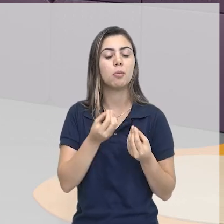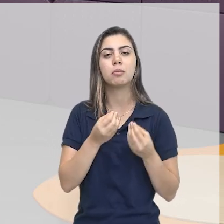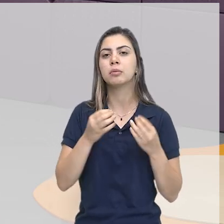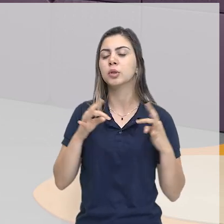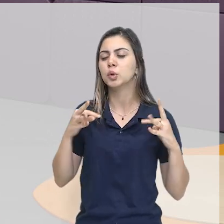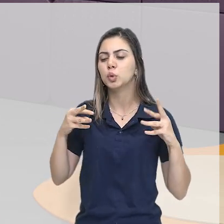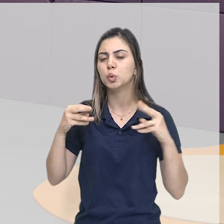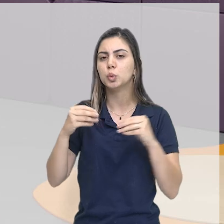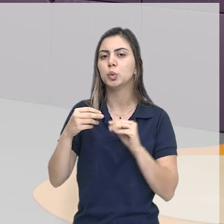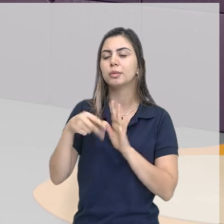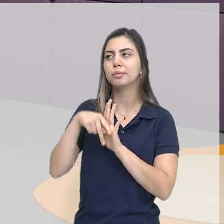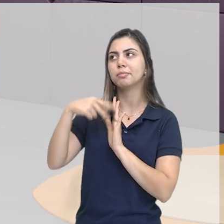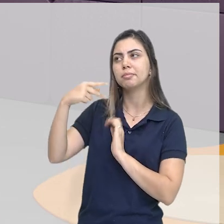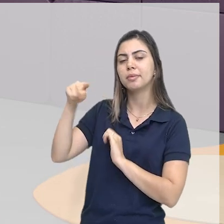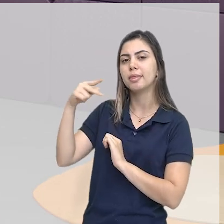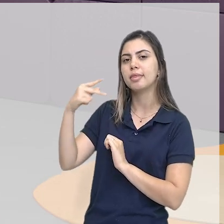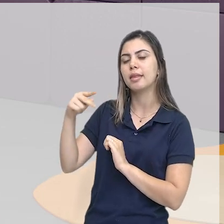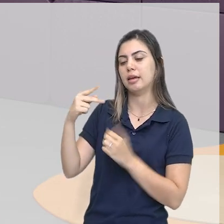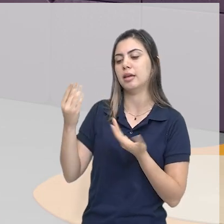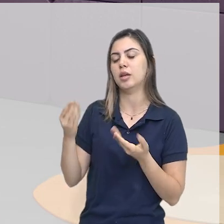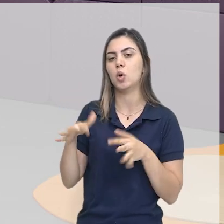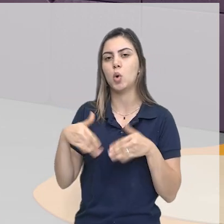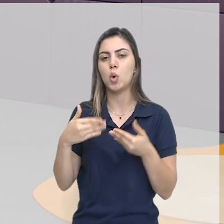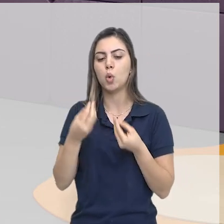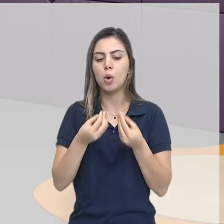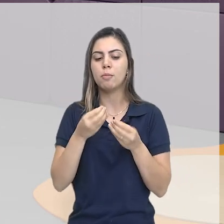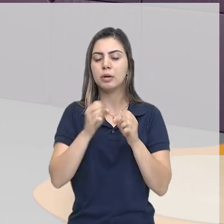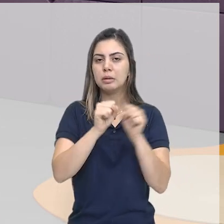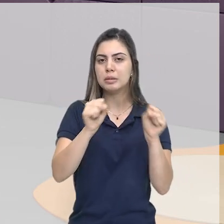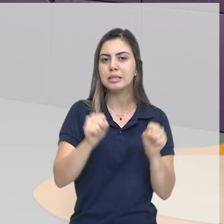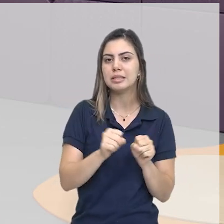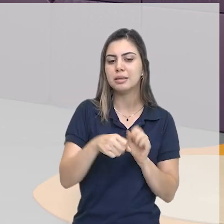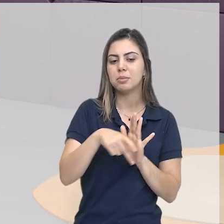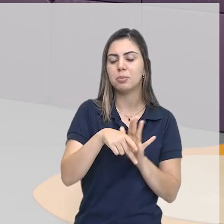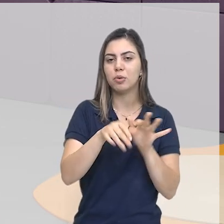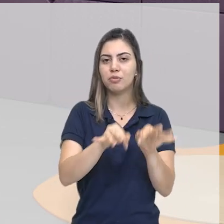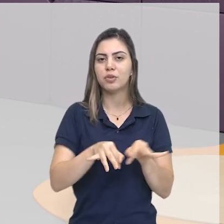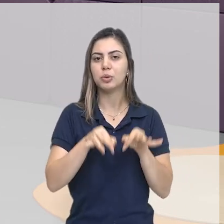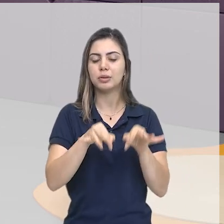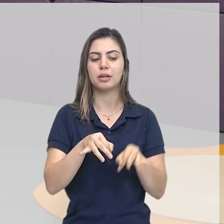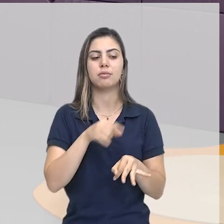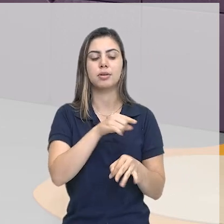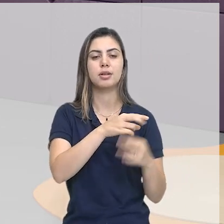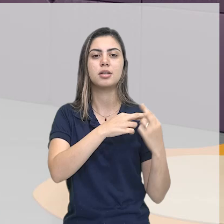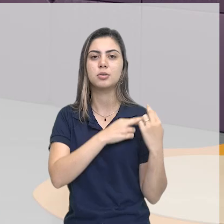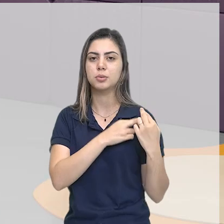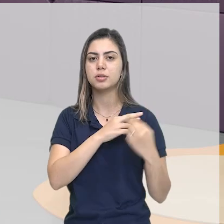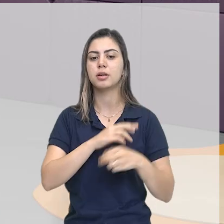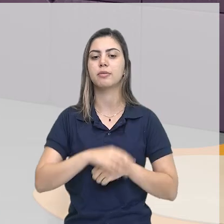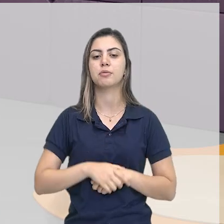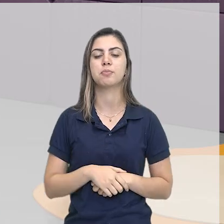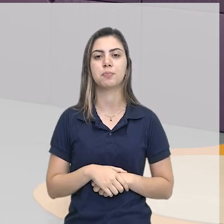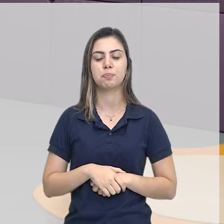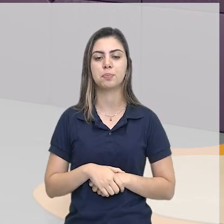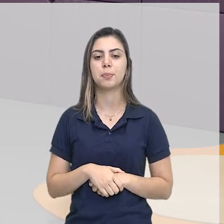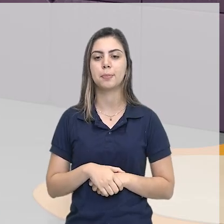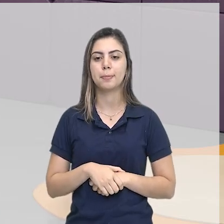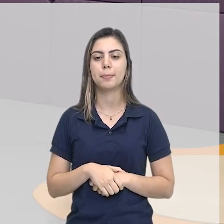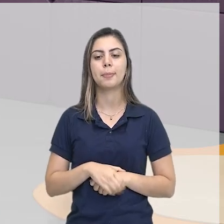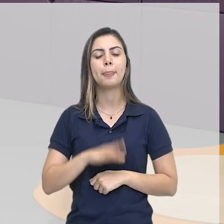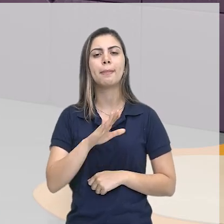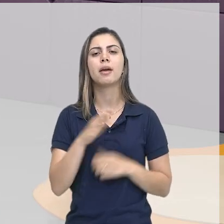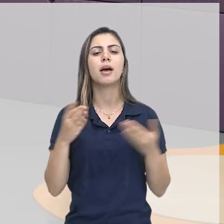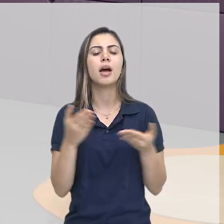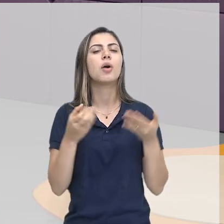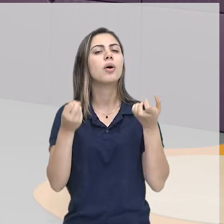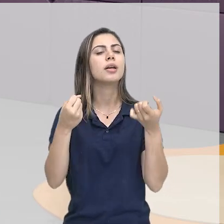geral, né, do funcionamento desse sistema feudal. E agora vamos, né, falar